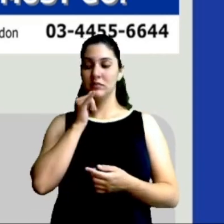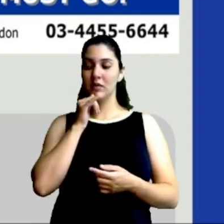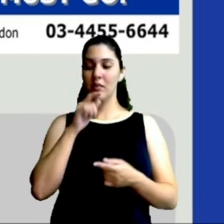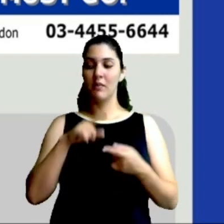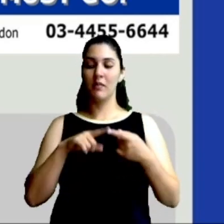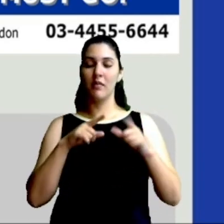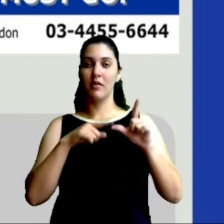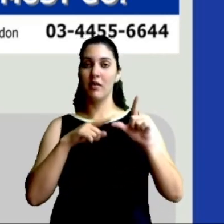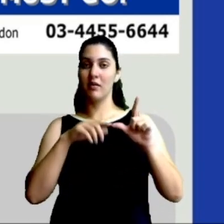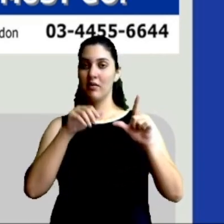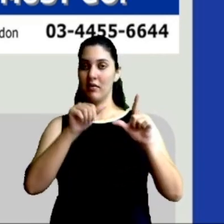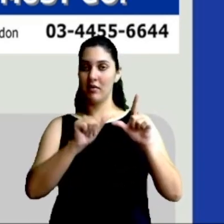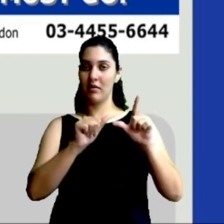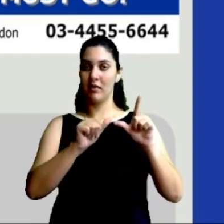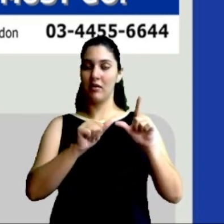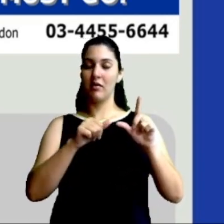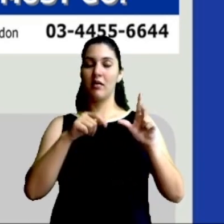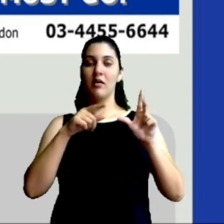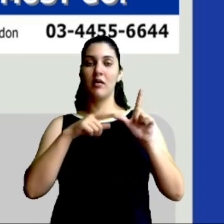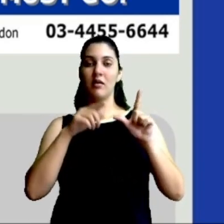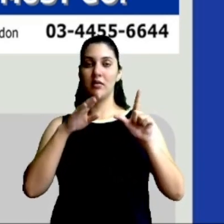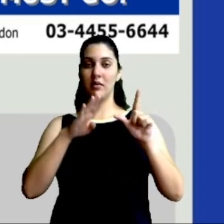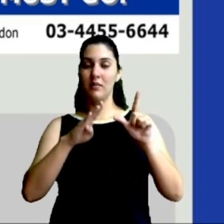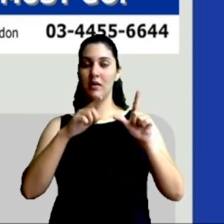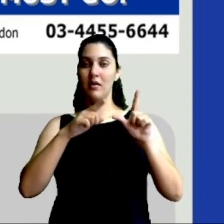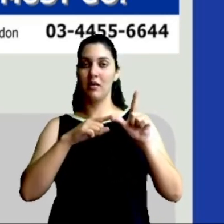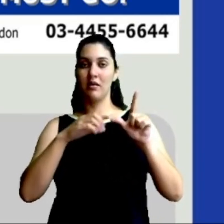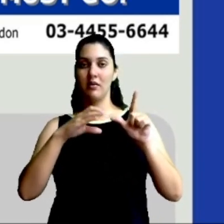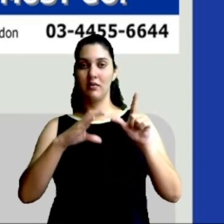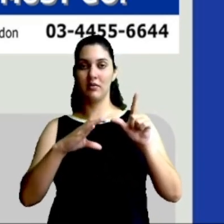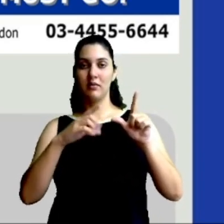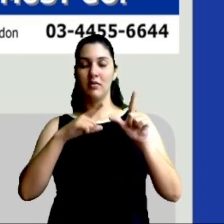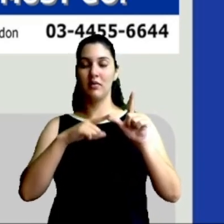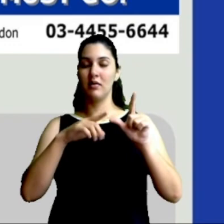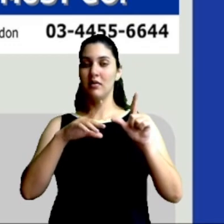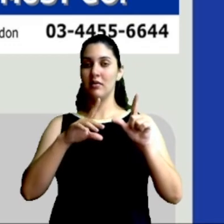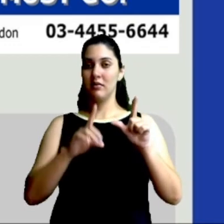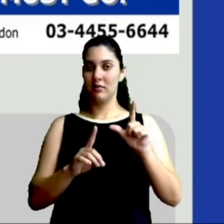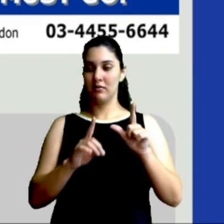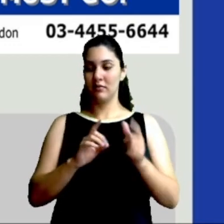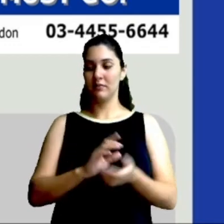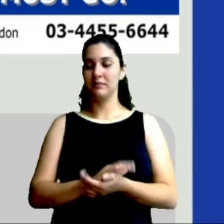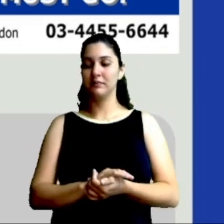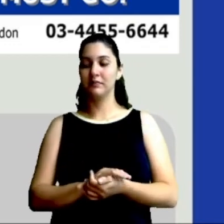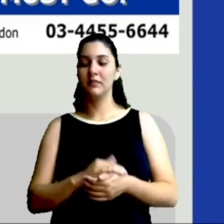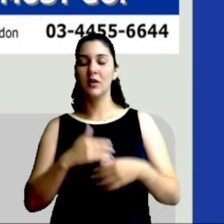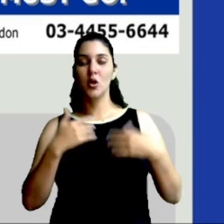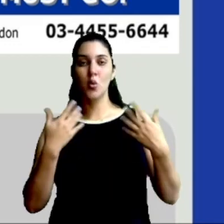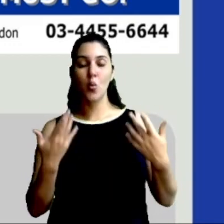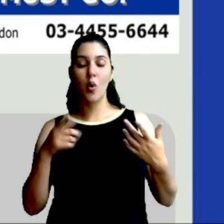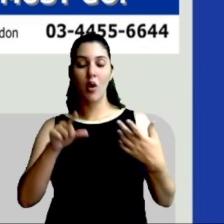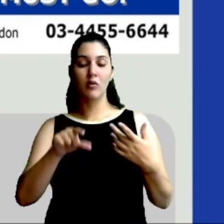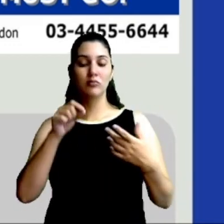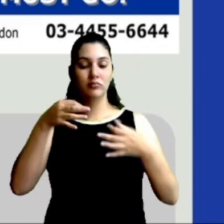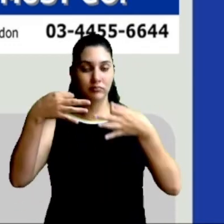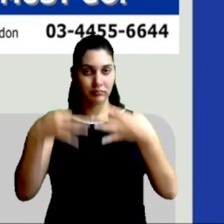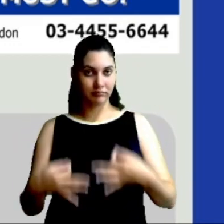to, weeks, sale, big savings. Qual dessas é a opção